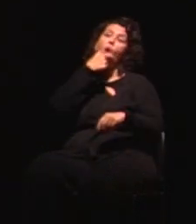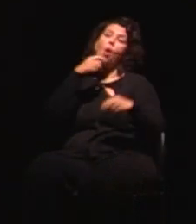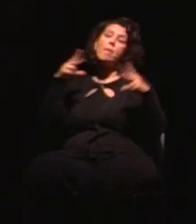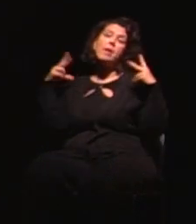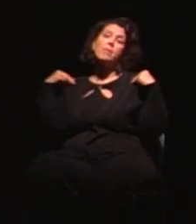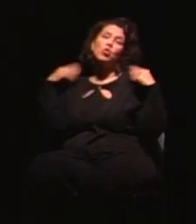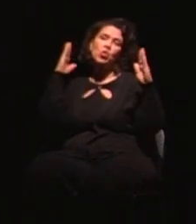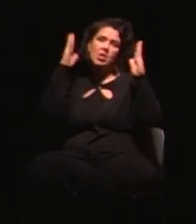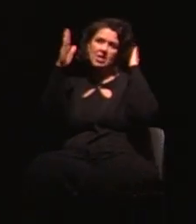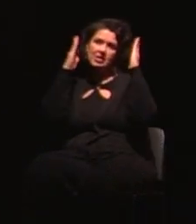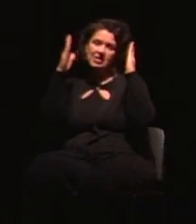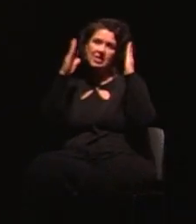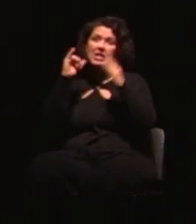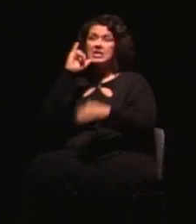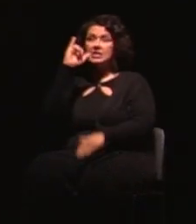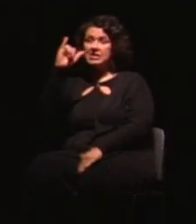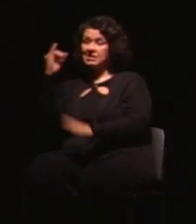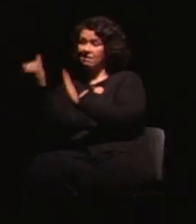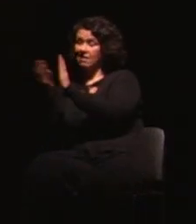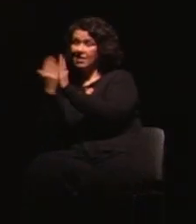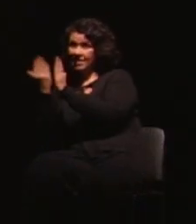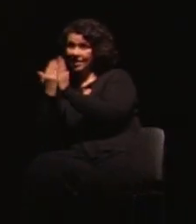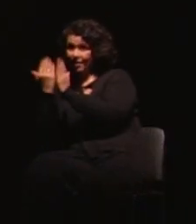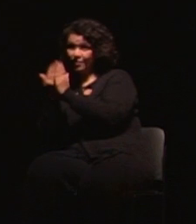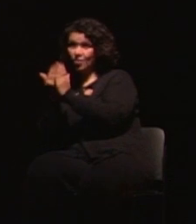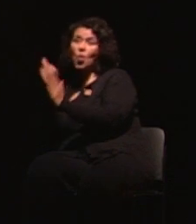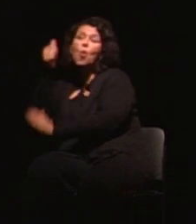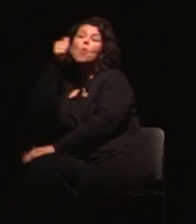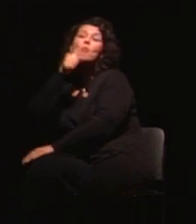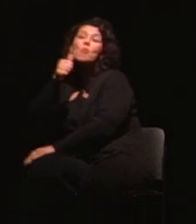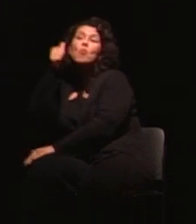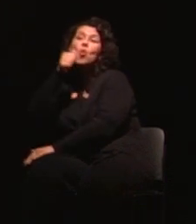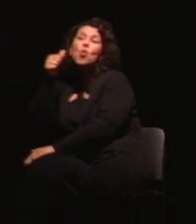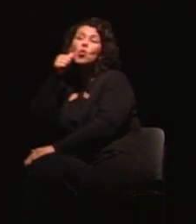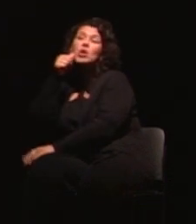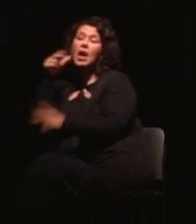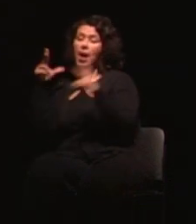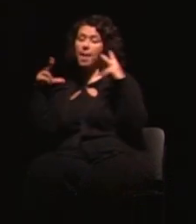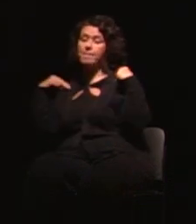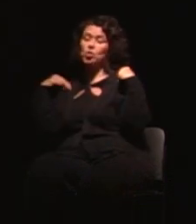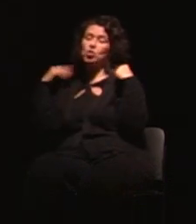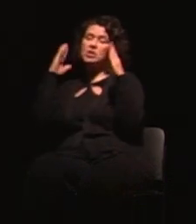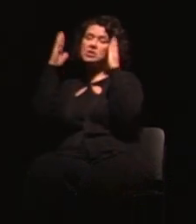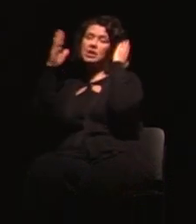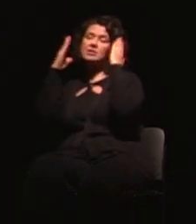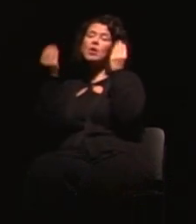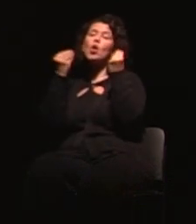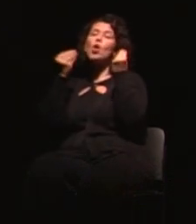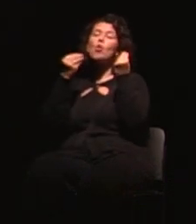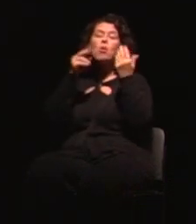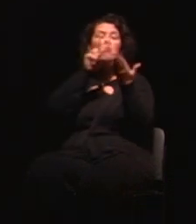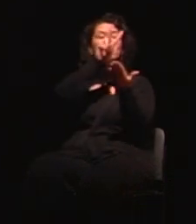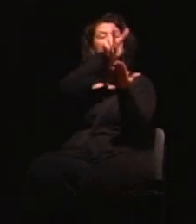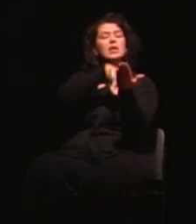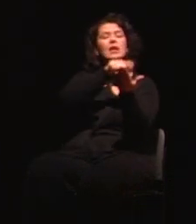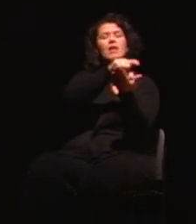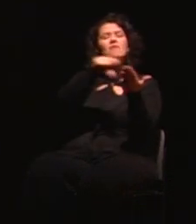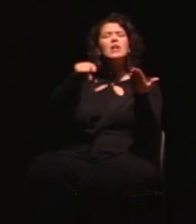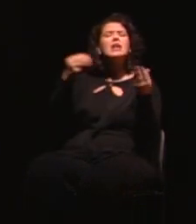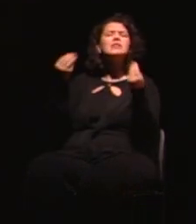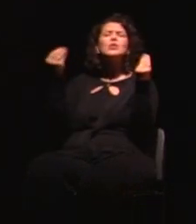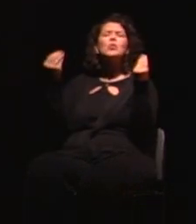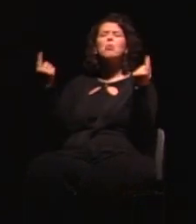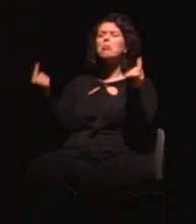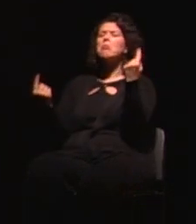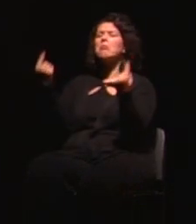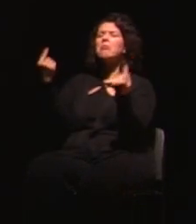Como é que é? Se em vez de caminhoneiros fosse um livro sobre caminhoneiras, como é que